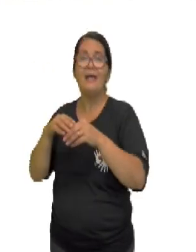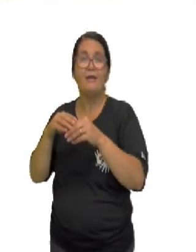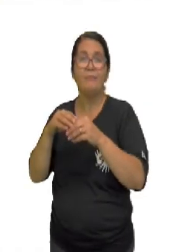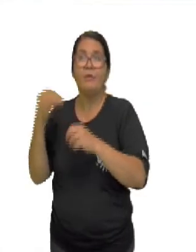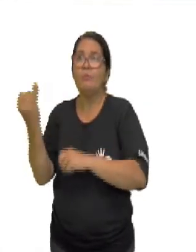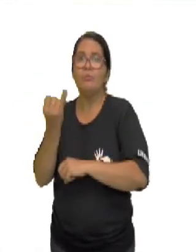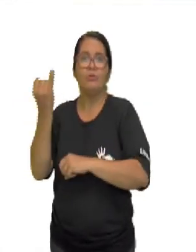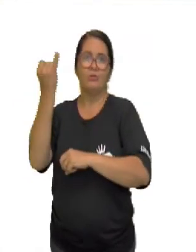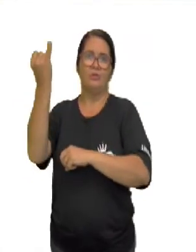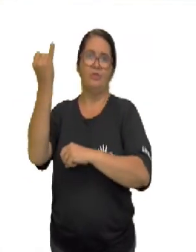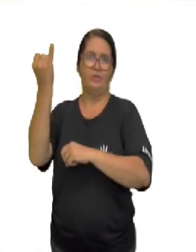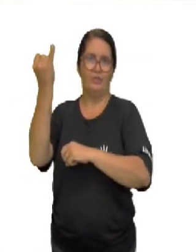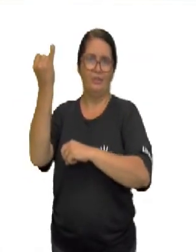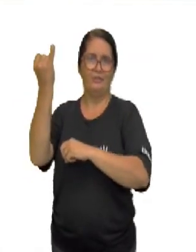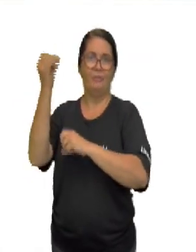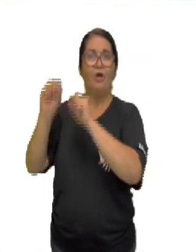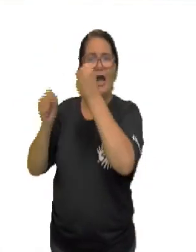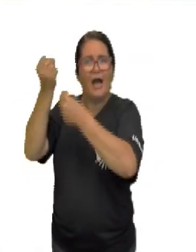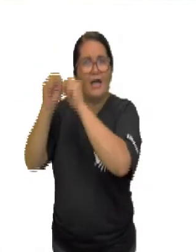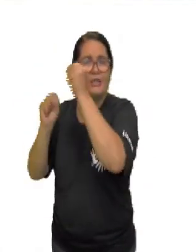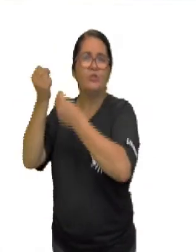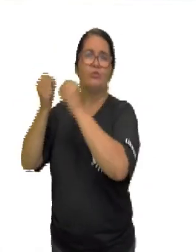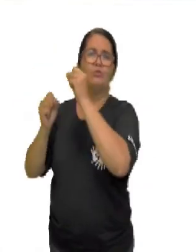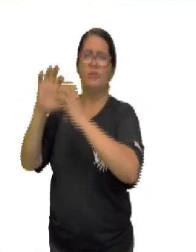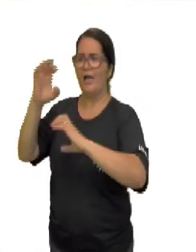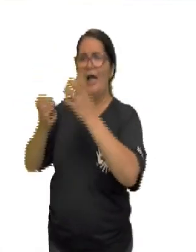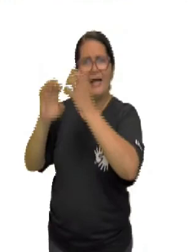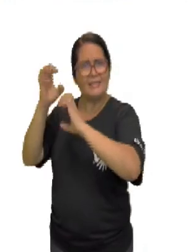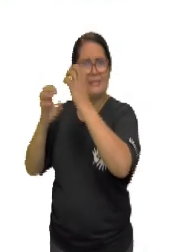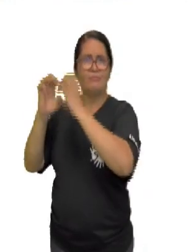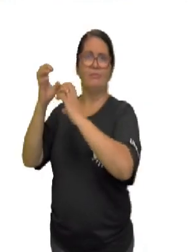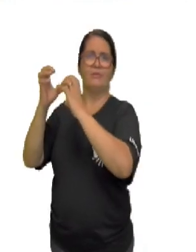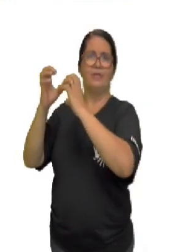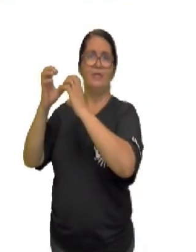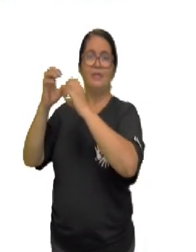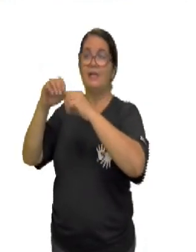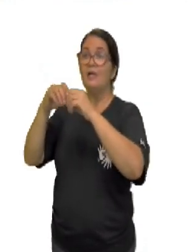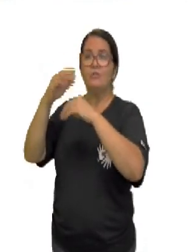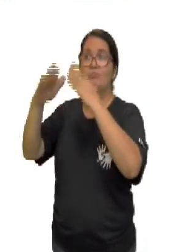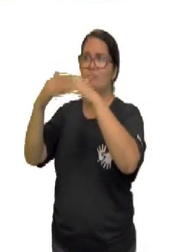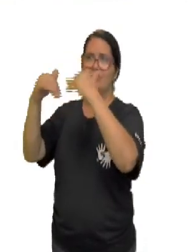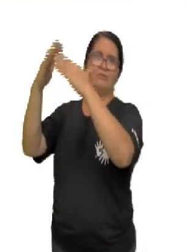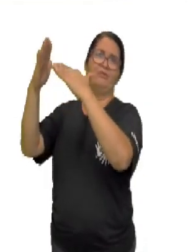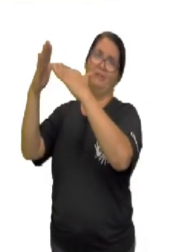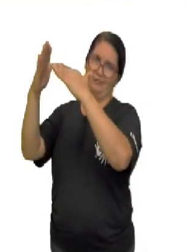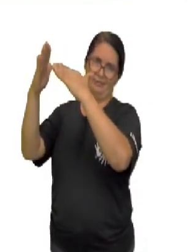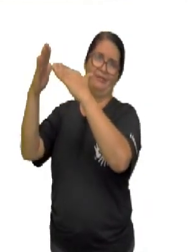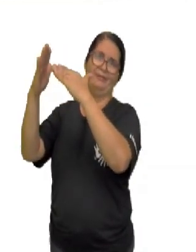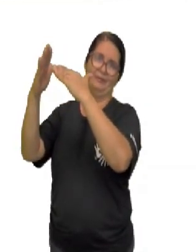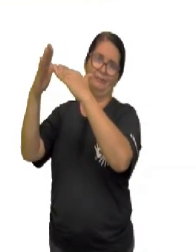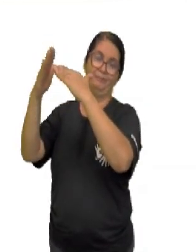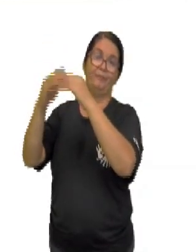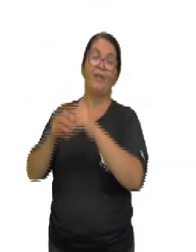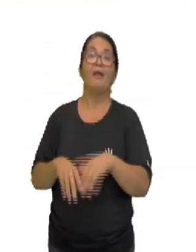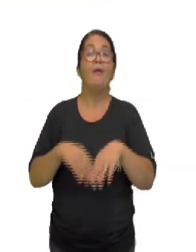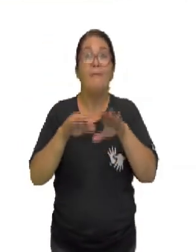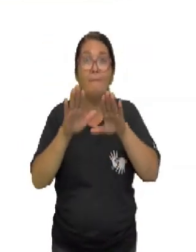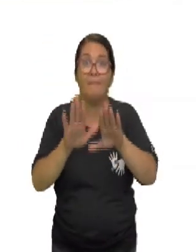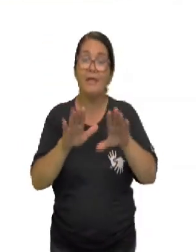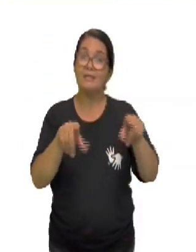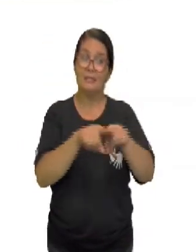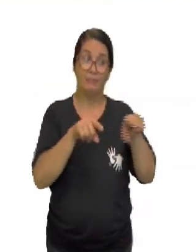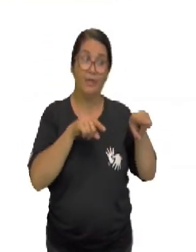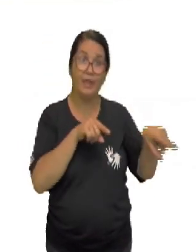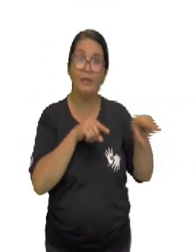E a indústria, ela já é uma questão interessante. Ela é dependente da economia norte-americana.